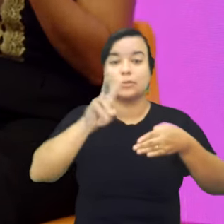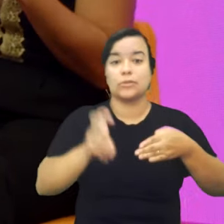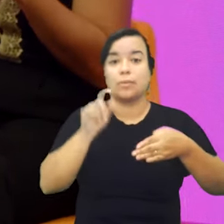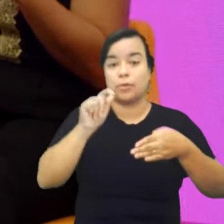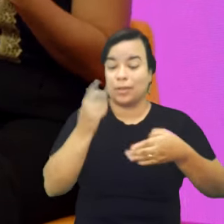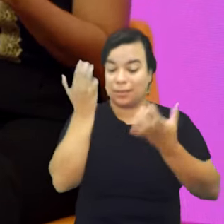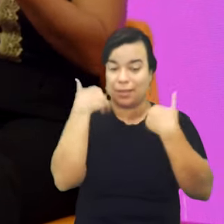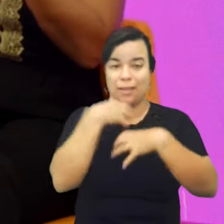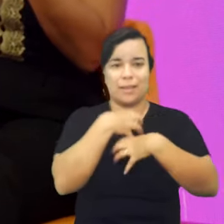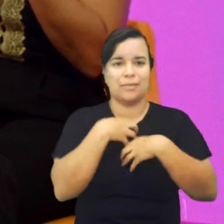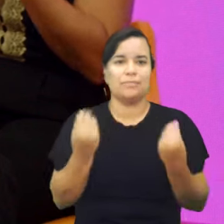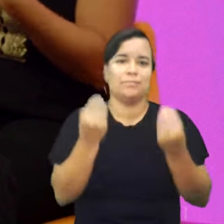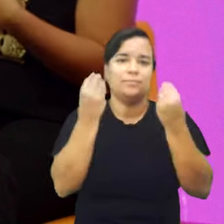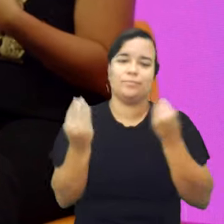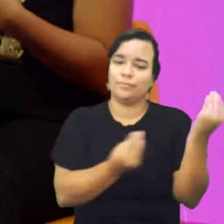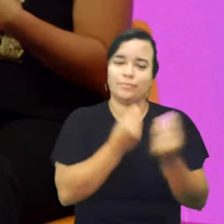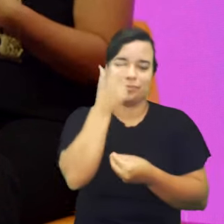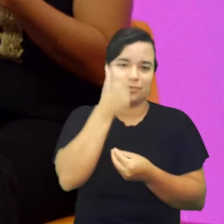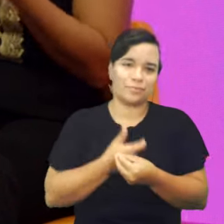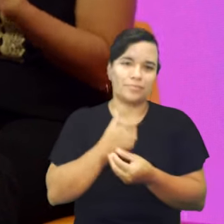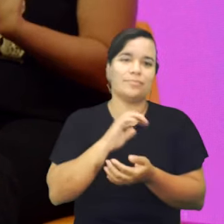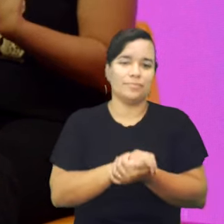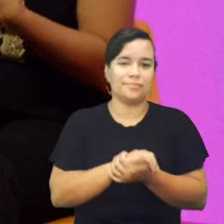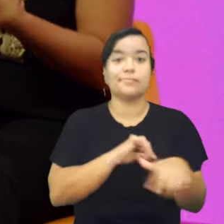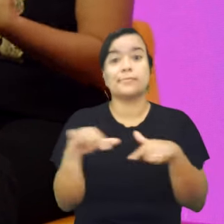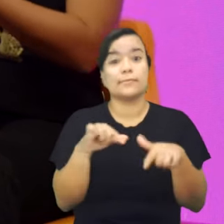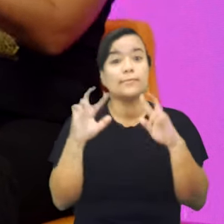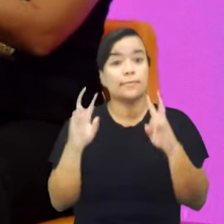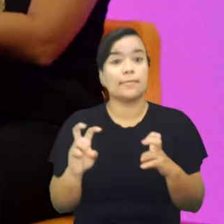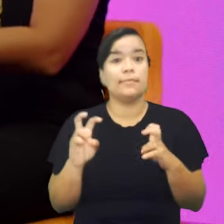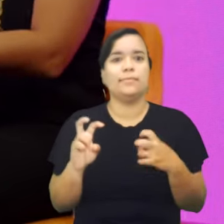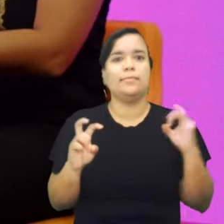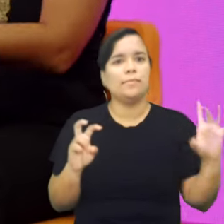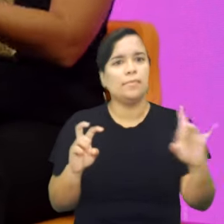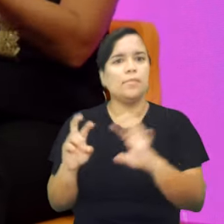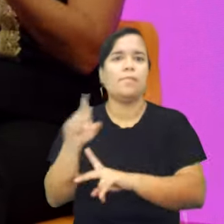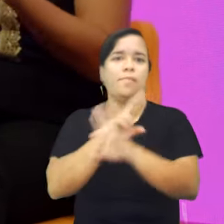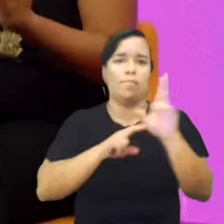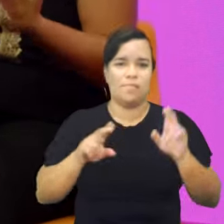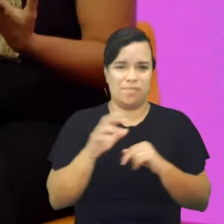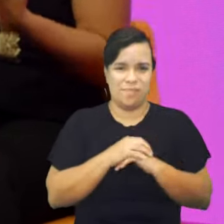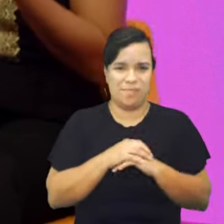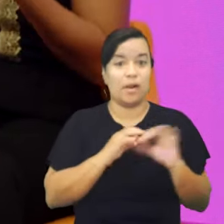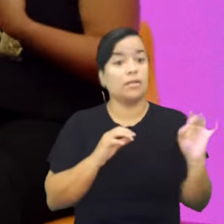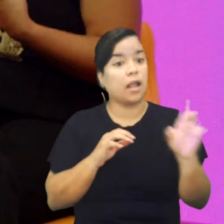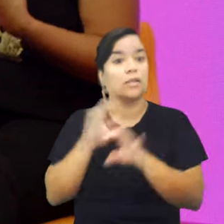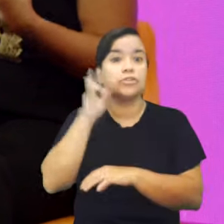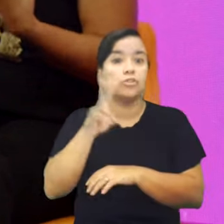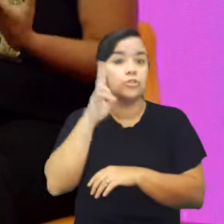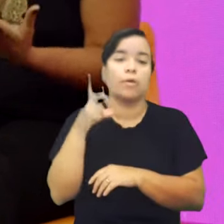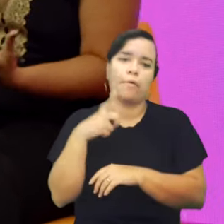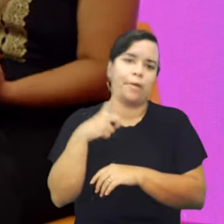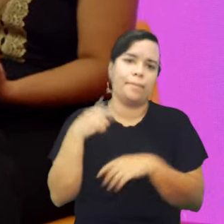nossa essência, a questão de quem a gente é, de trabalhar a questão da singularidade, de que cada um tem a sua história e